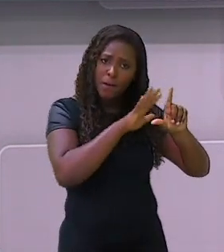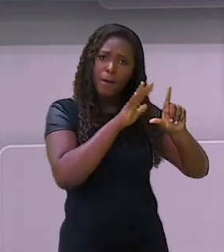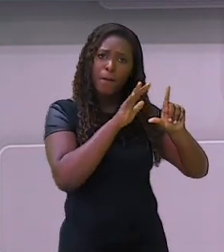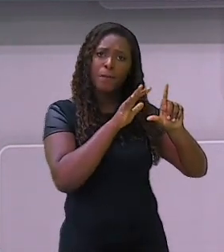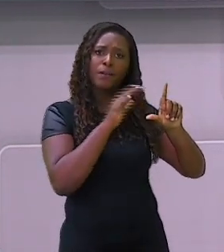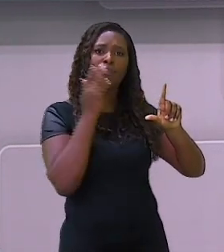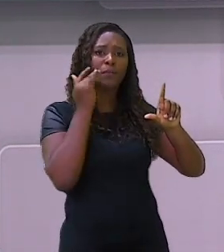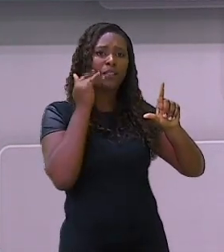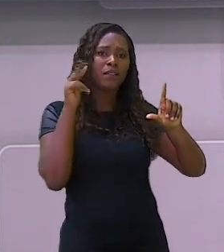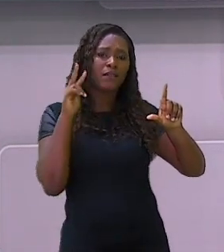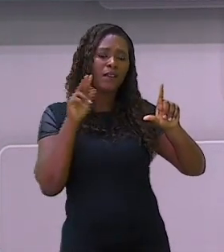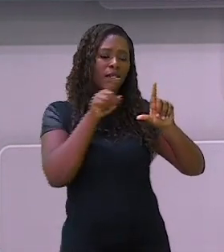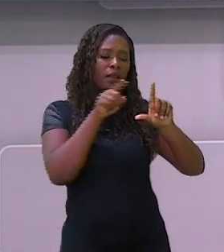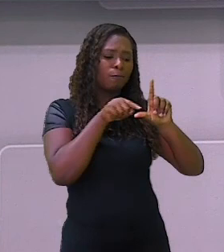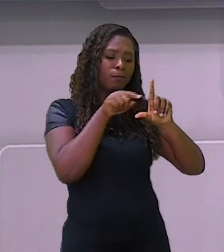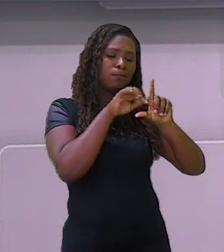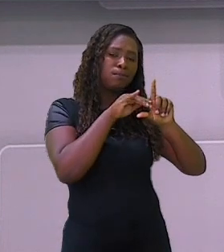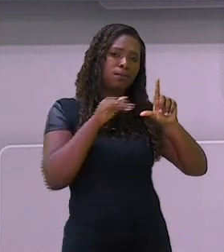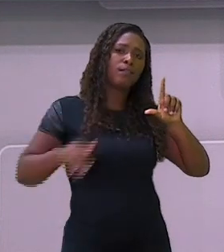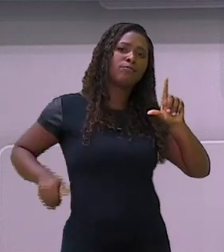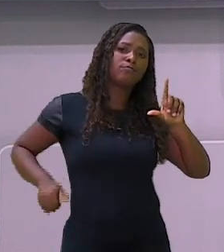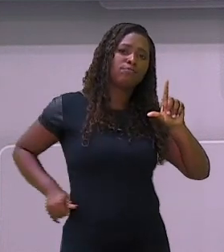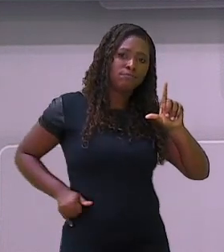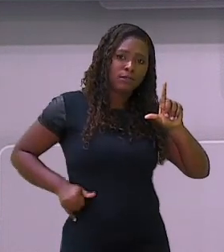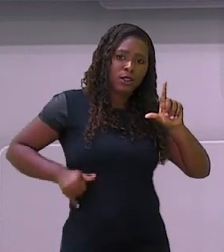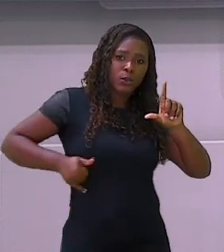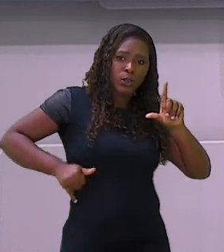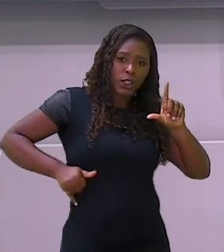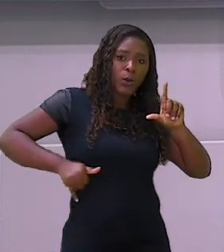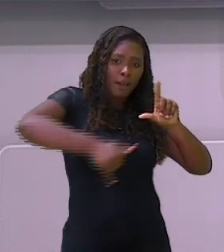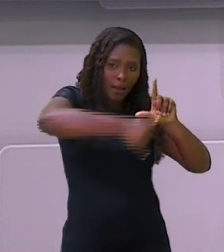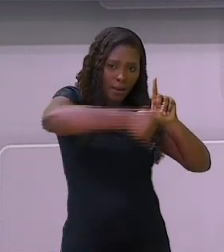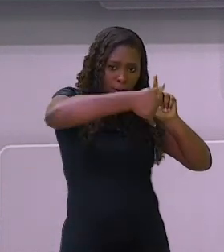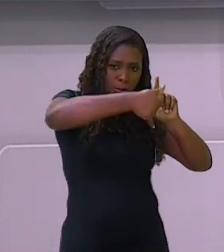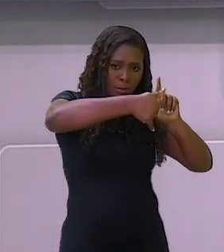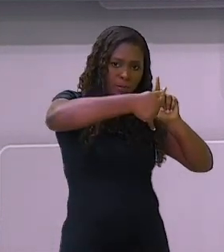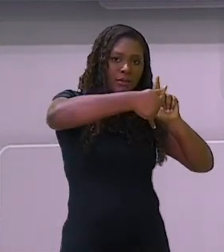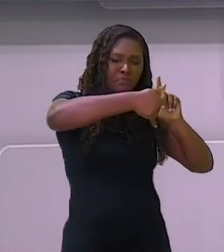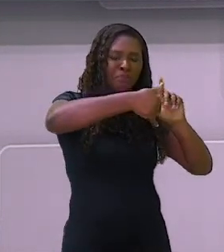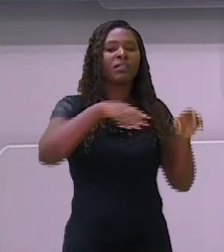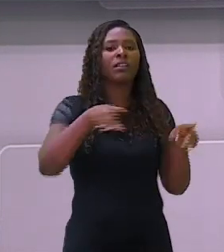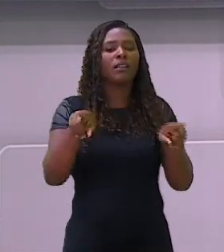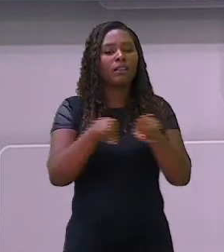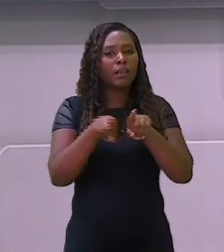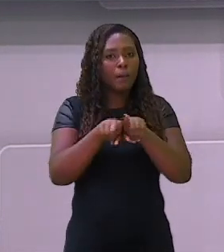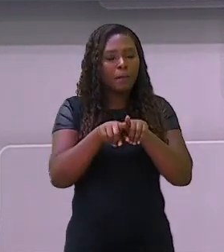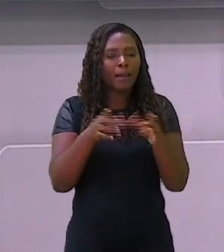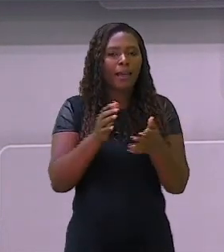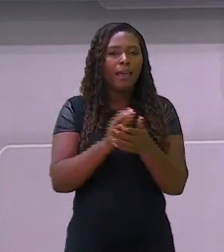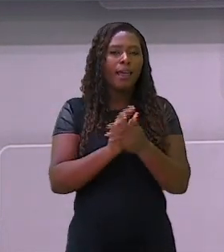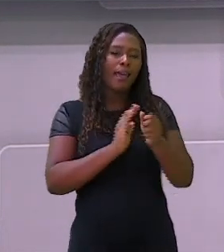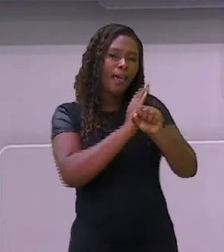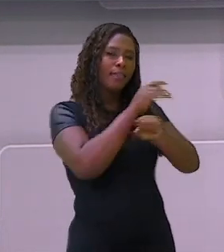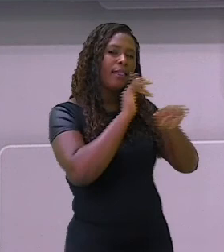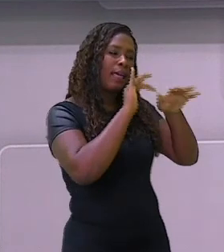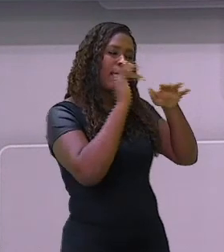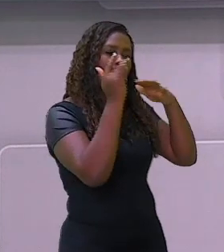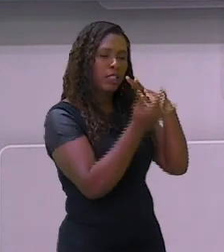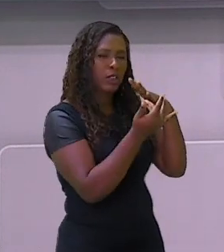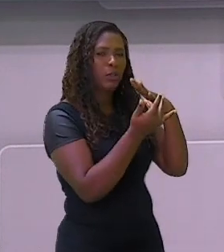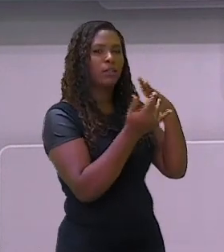aponte a câmera do seu celular na imagem que aparece no canto da tela acesse nossas redes sociais